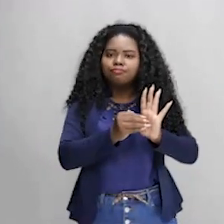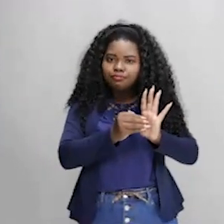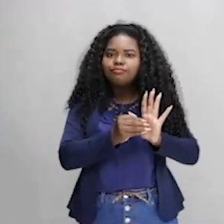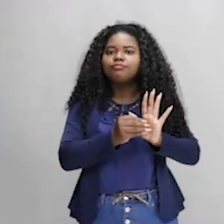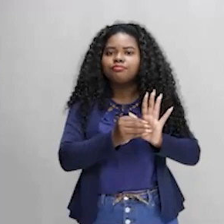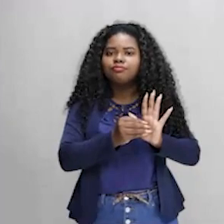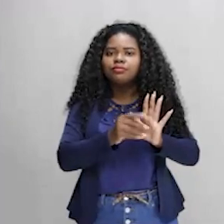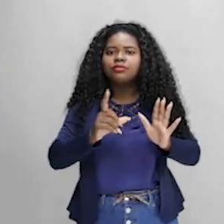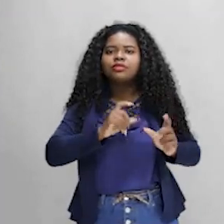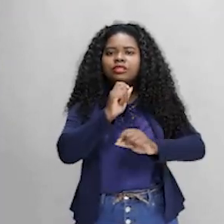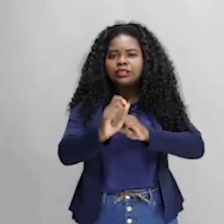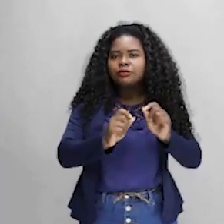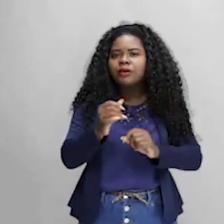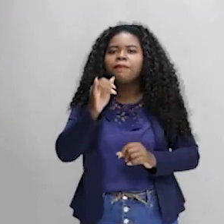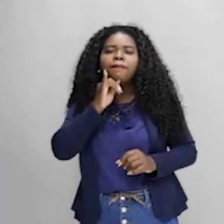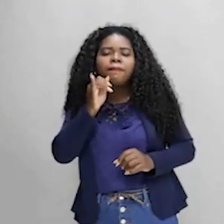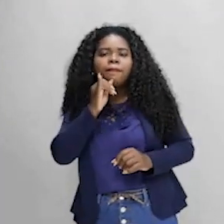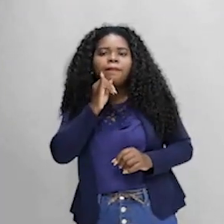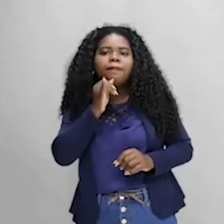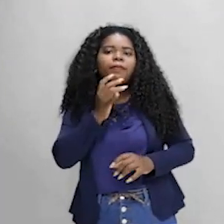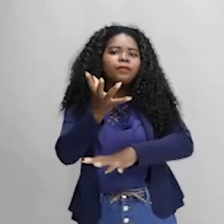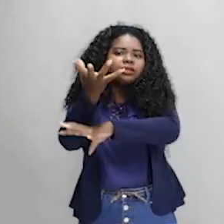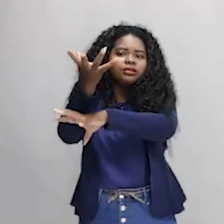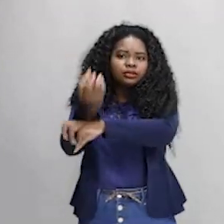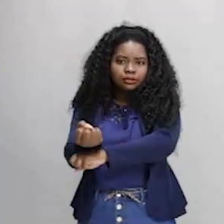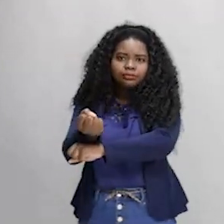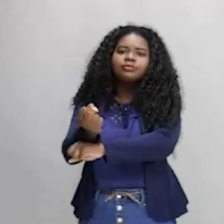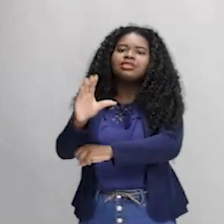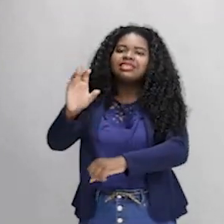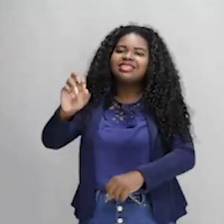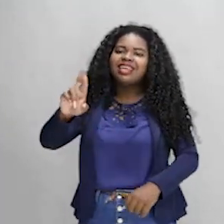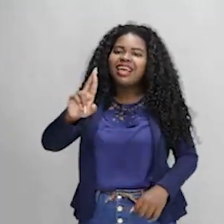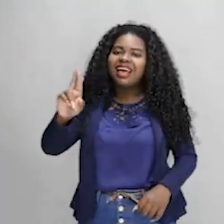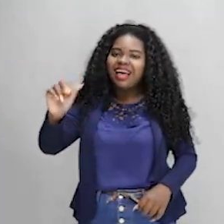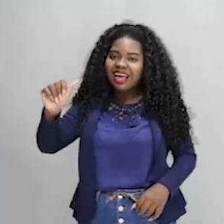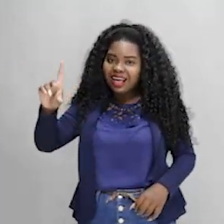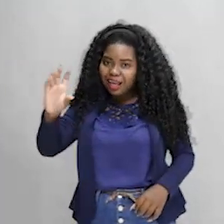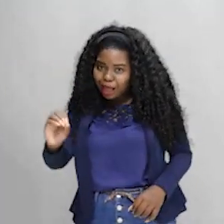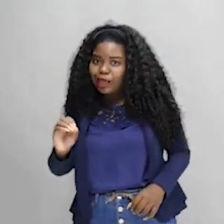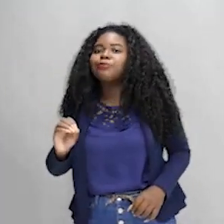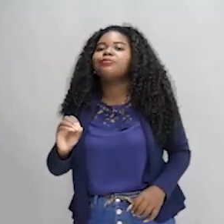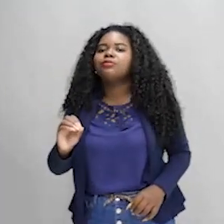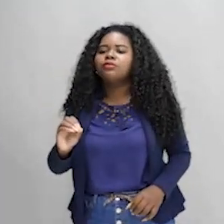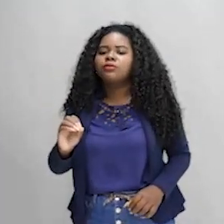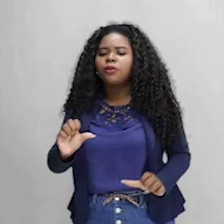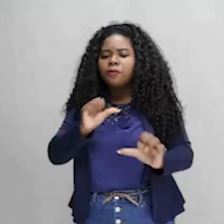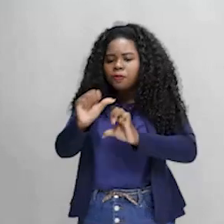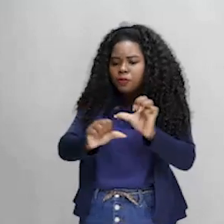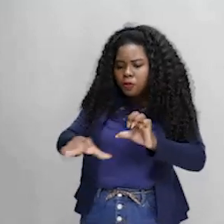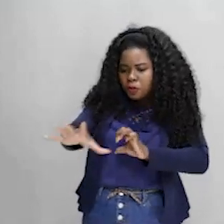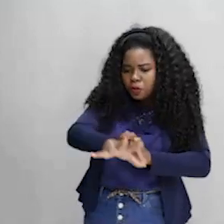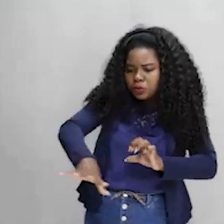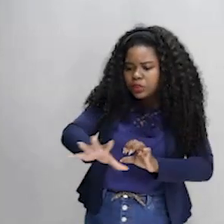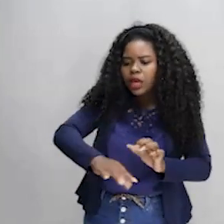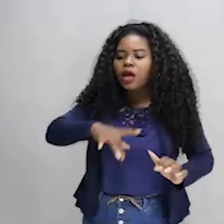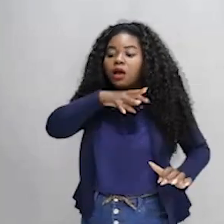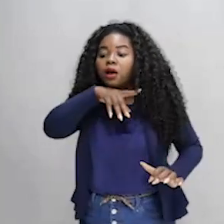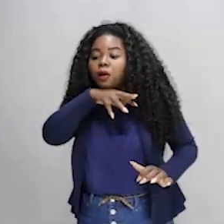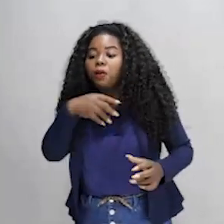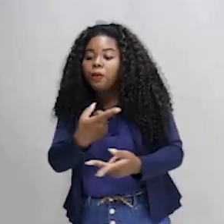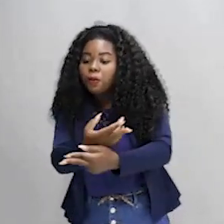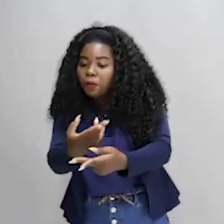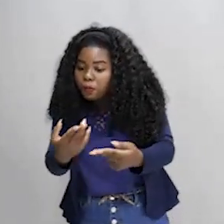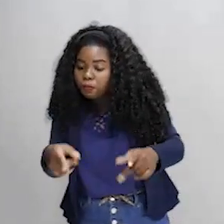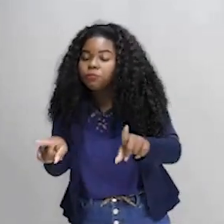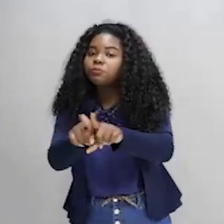falar do cerrado, né? E aí tu já vai perceber que a vegetação, por exemplo, muda. Os animais, obviamente, também vão mudar, porque